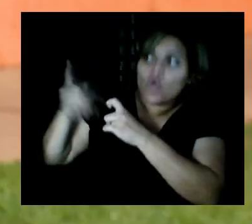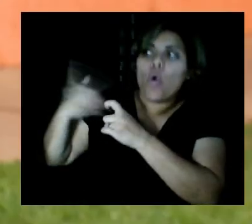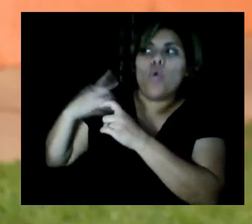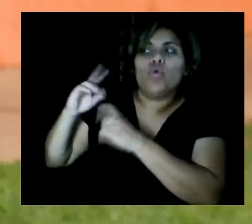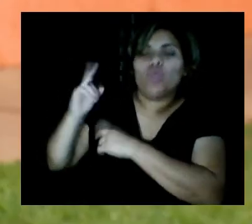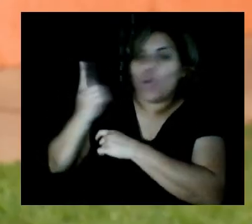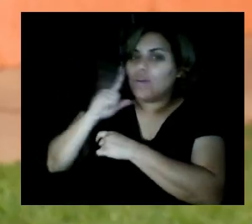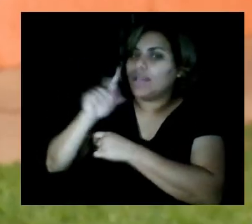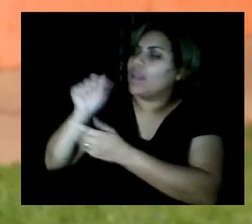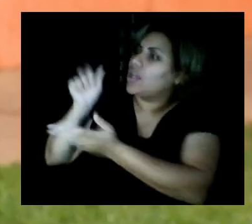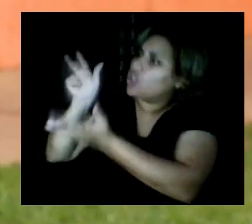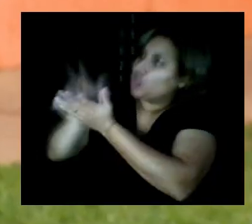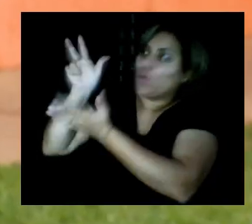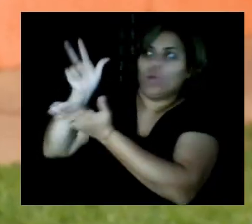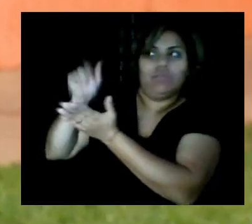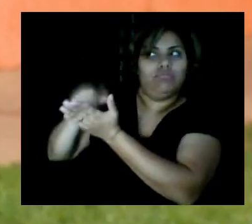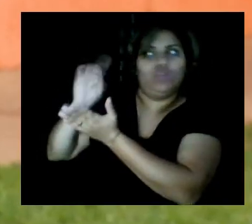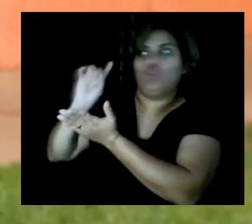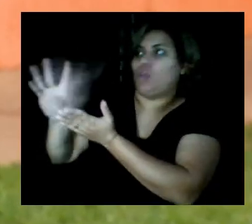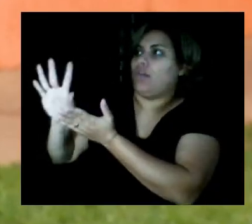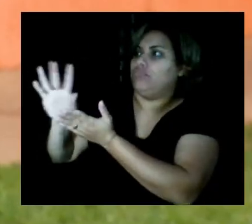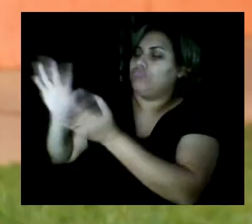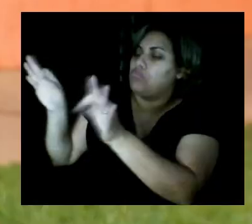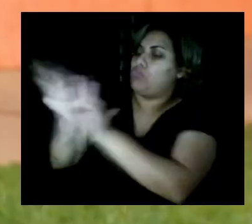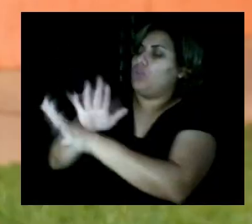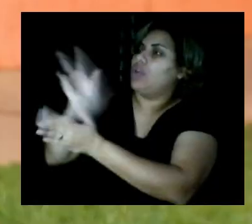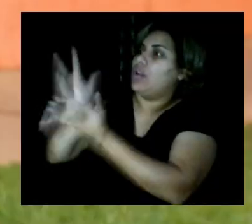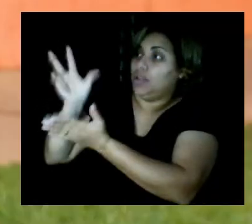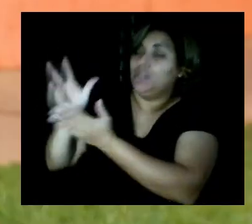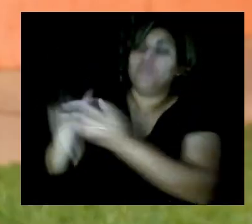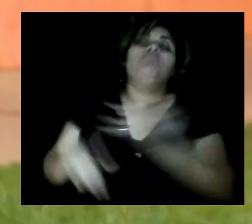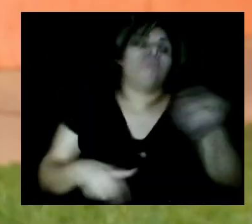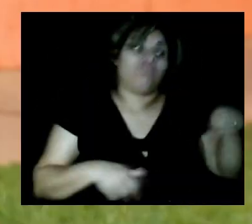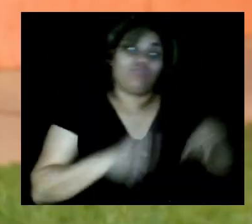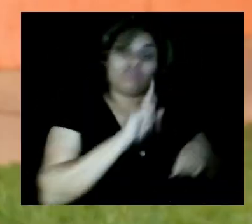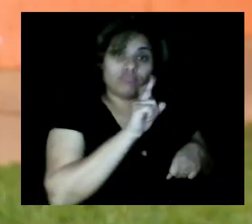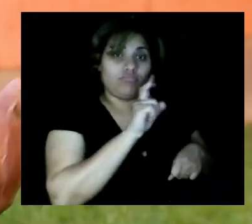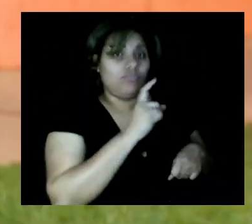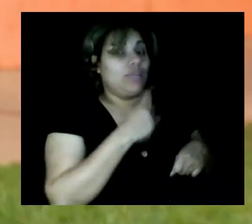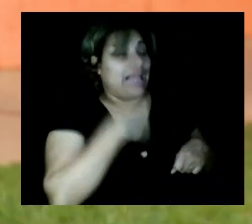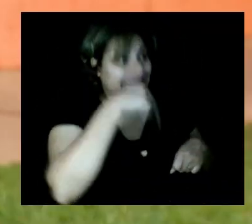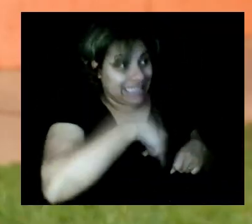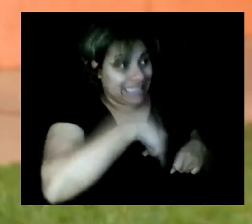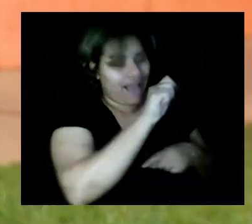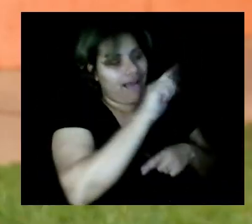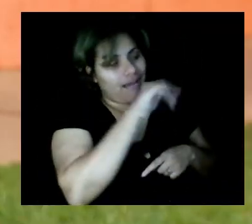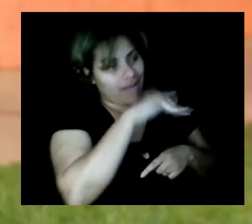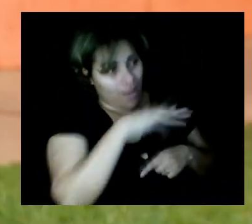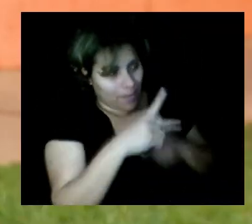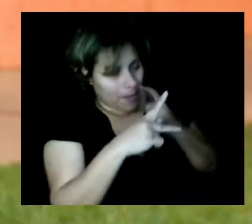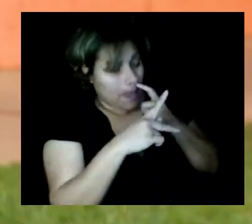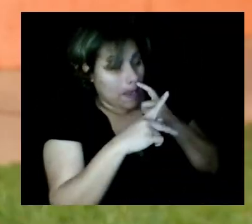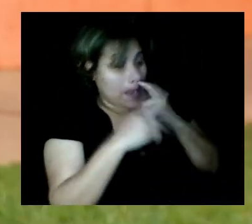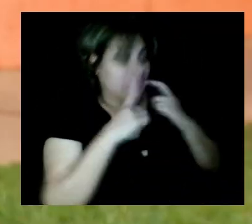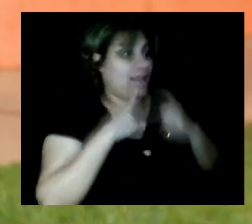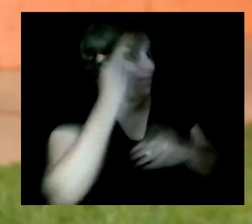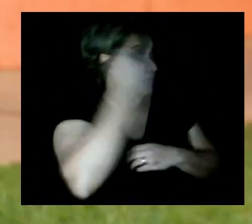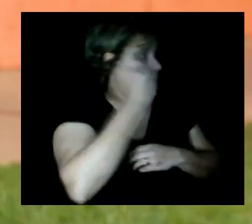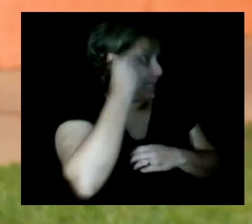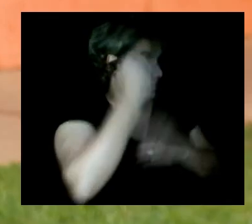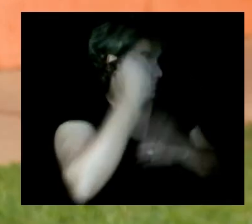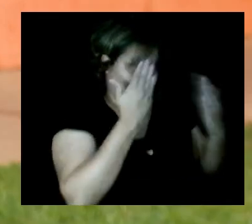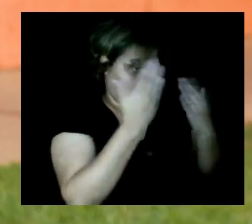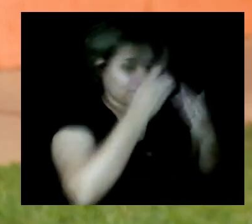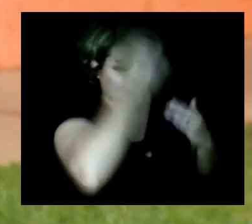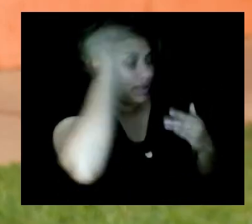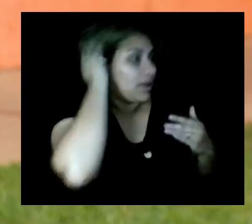os médicos. Os médicos, aqui na Adacamp nós temos o médico psiquiatra, mas ele atende já os atendidos que estão